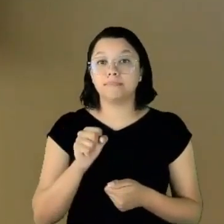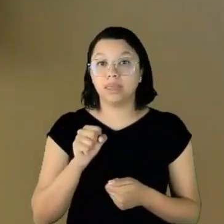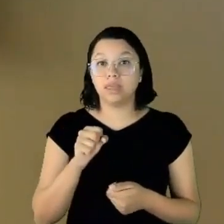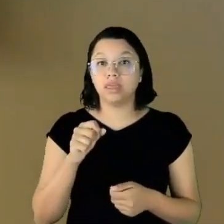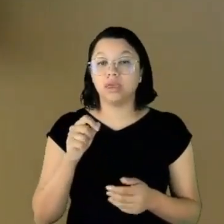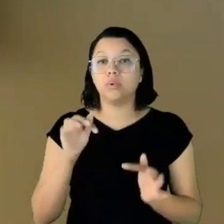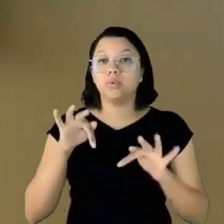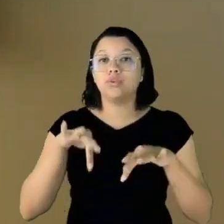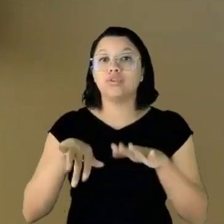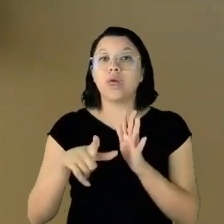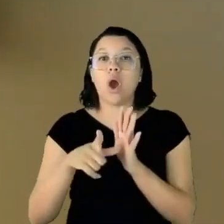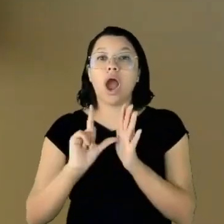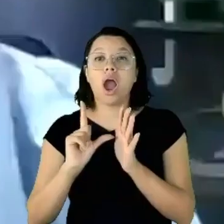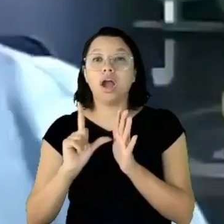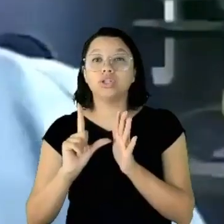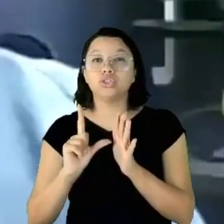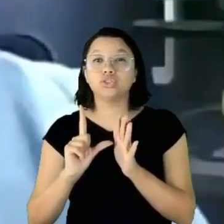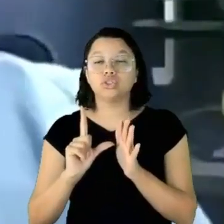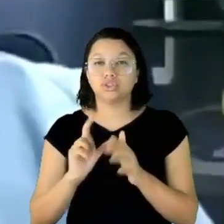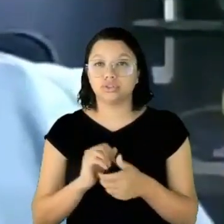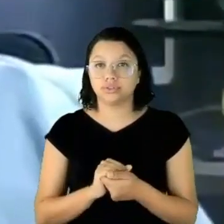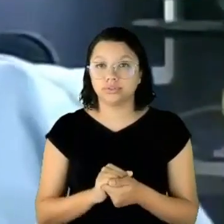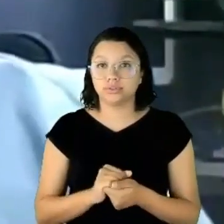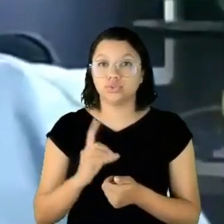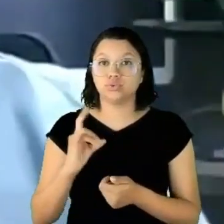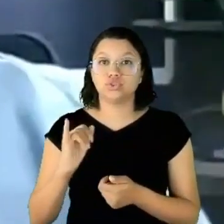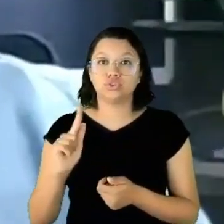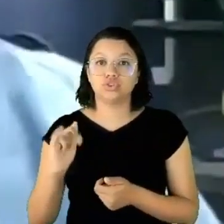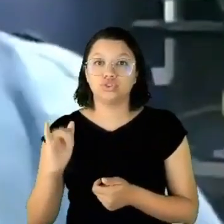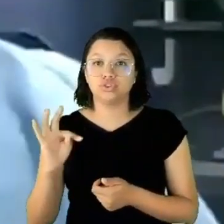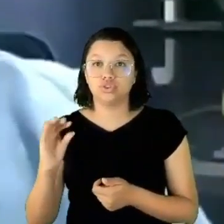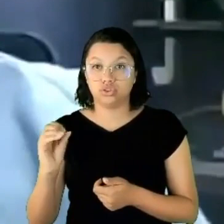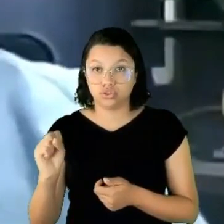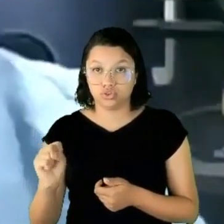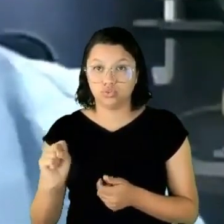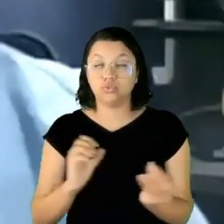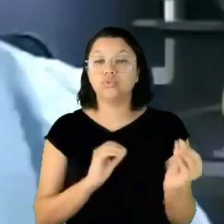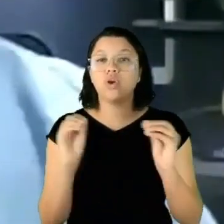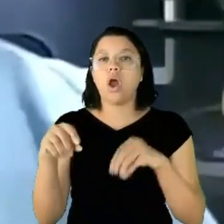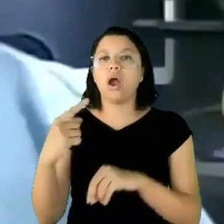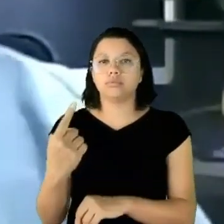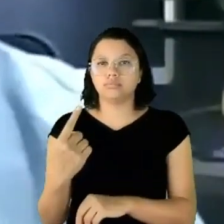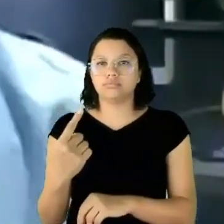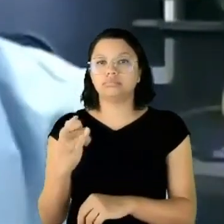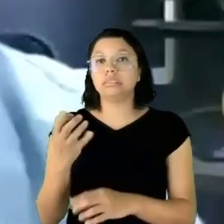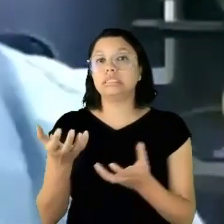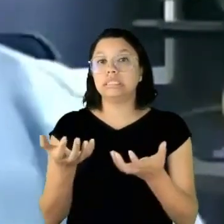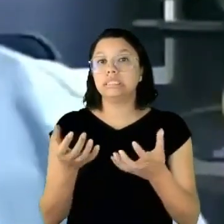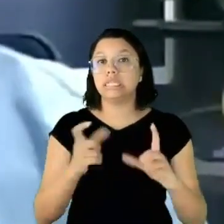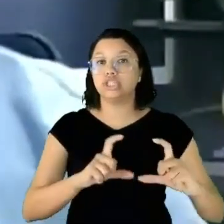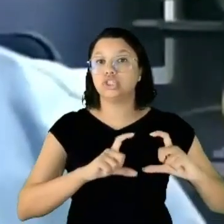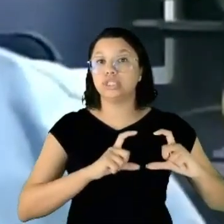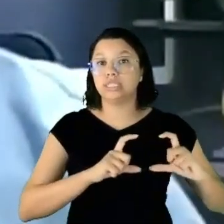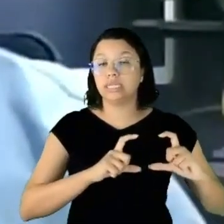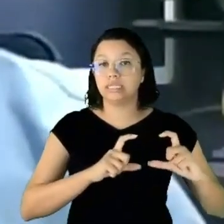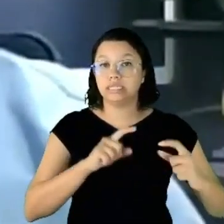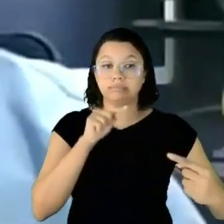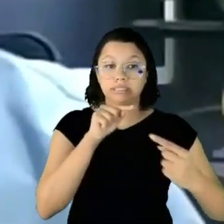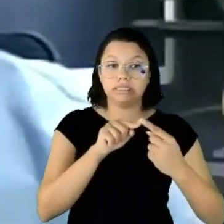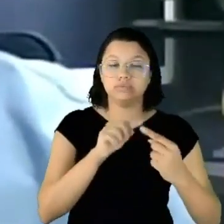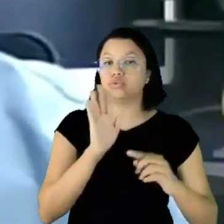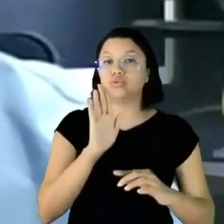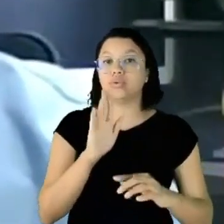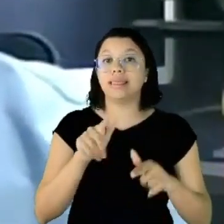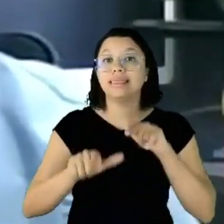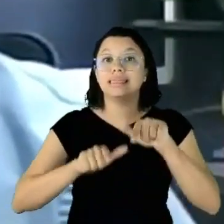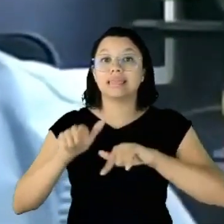antes dos dígitos é antes dos dígitos você só joga 1 se você quiser colocar numa etiqueta específica numa